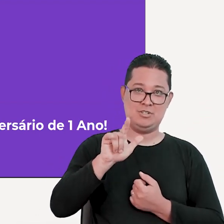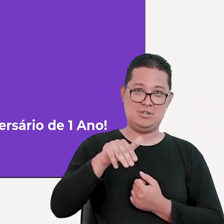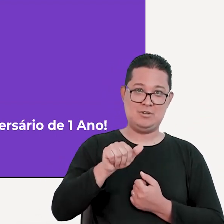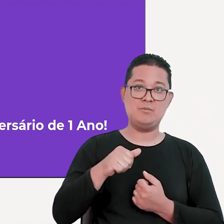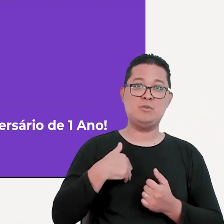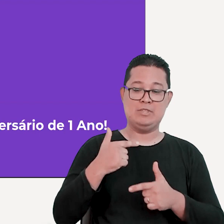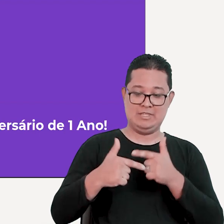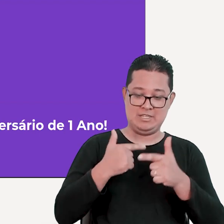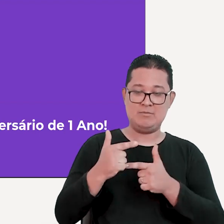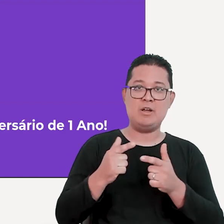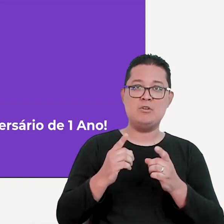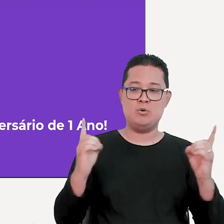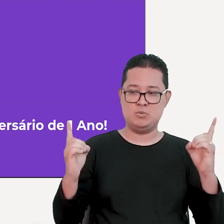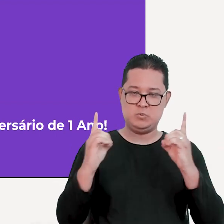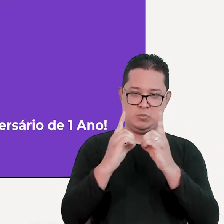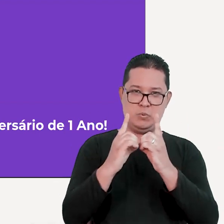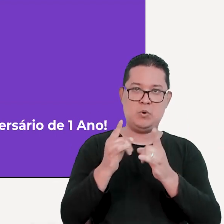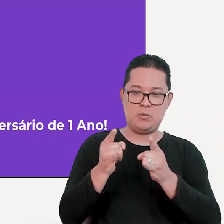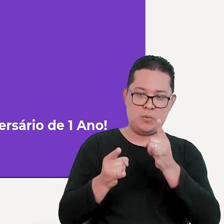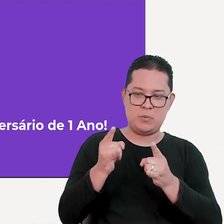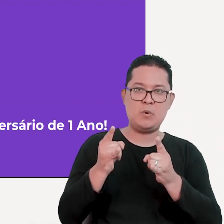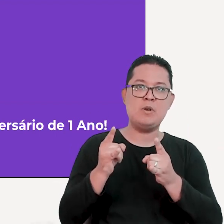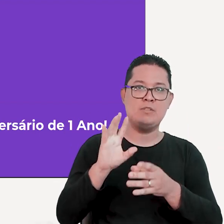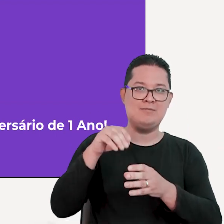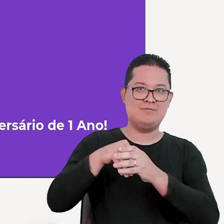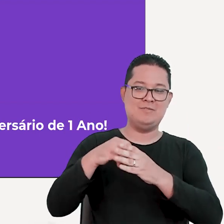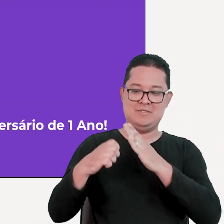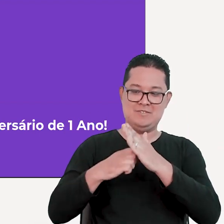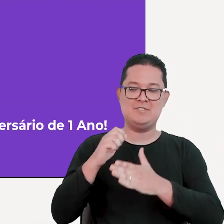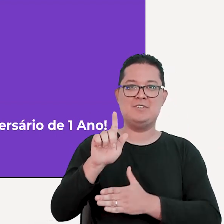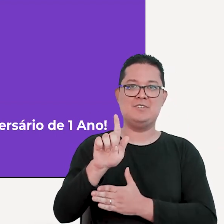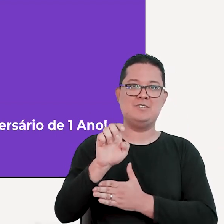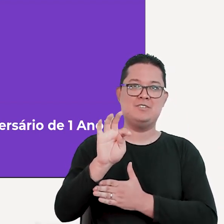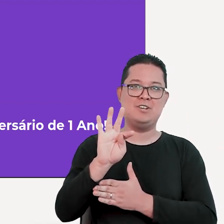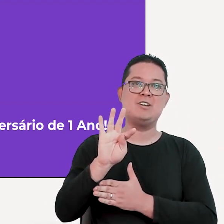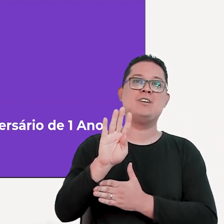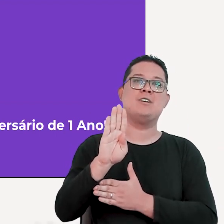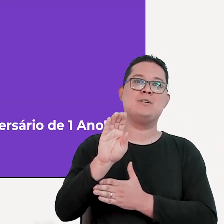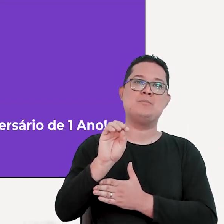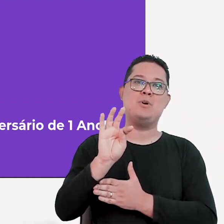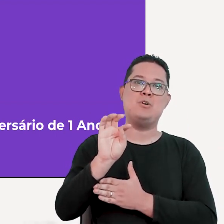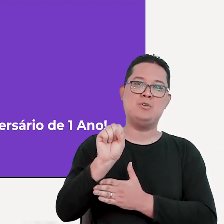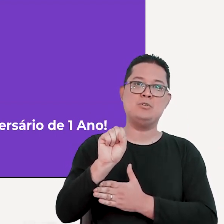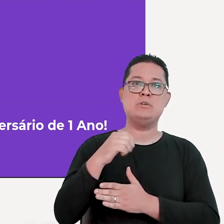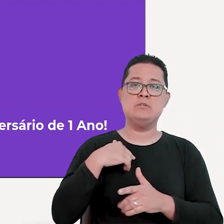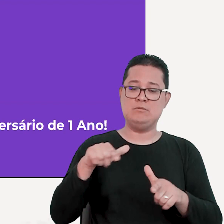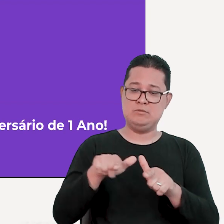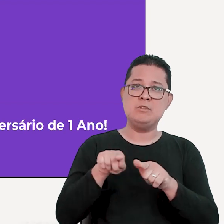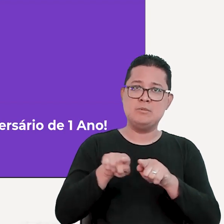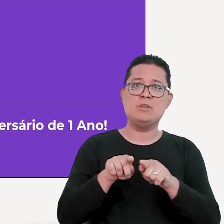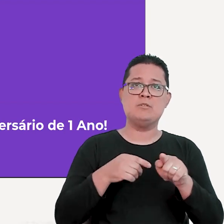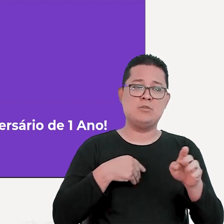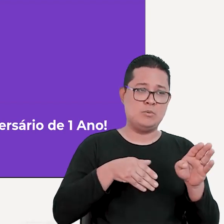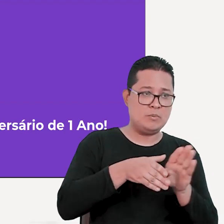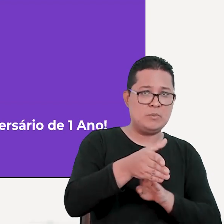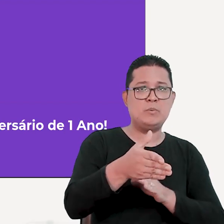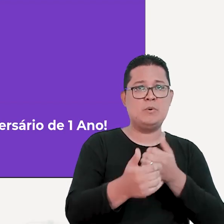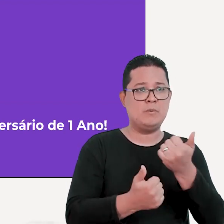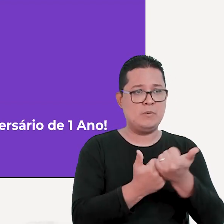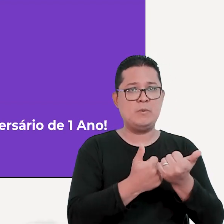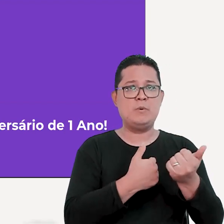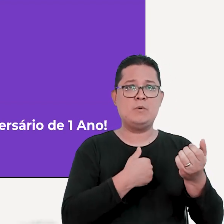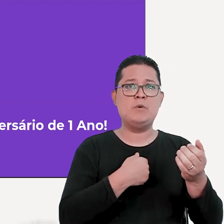na Getbots, atuo também como facilitadora, dou mentoria, e gosto muito